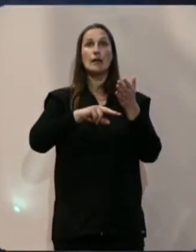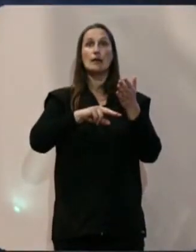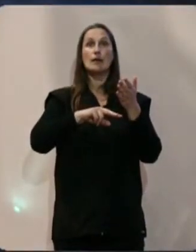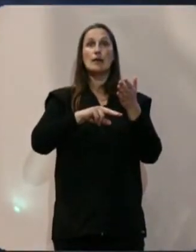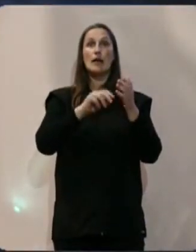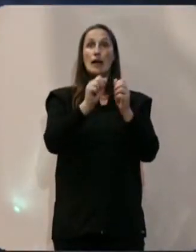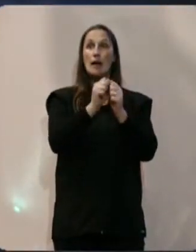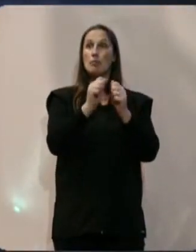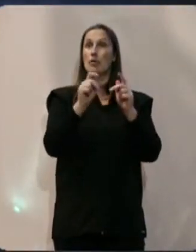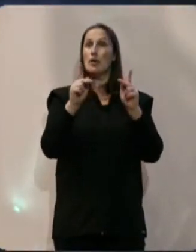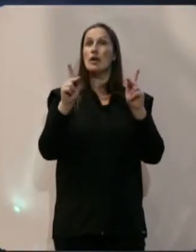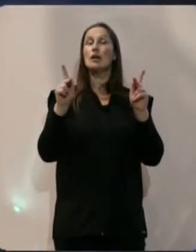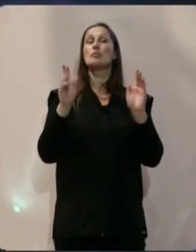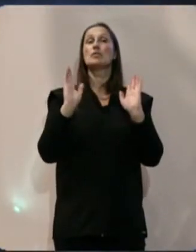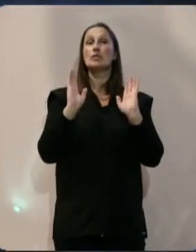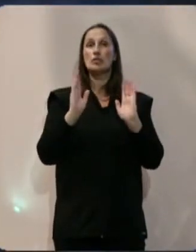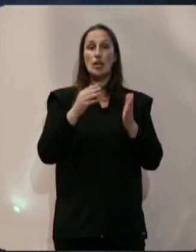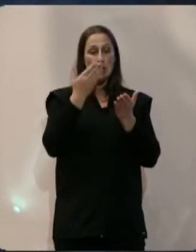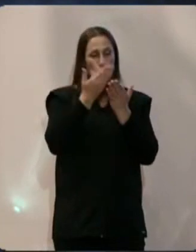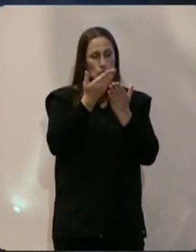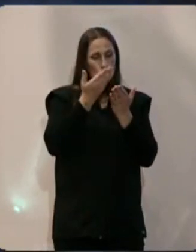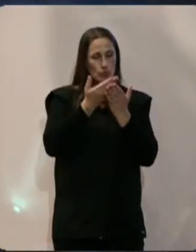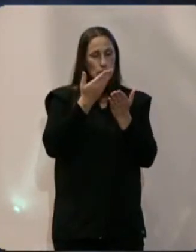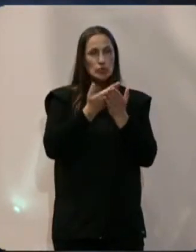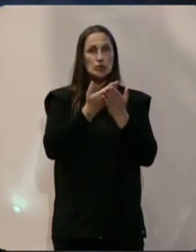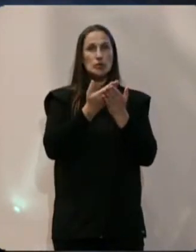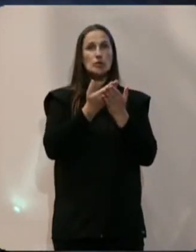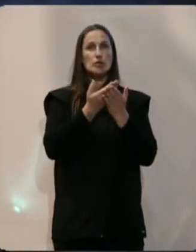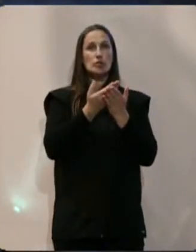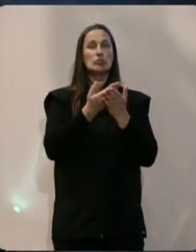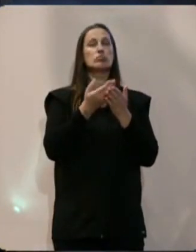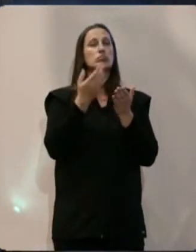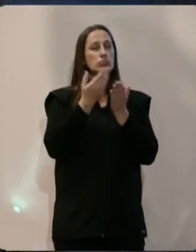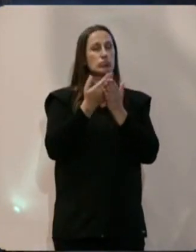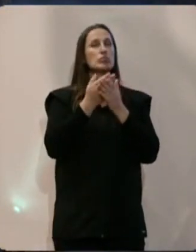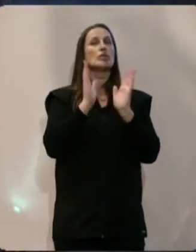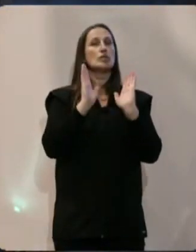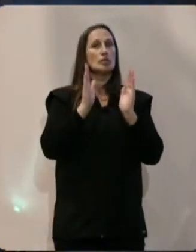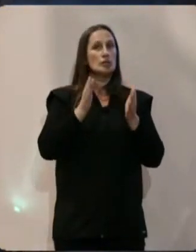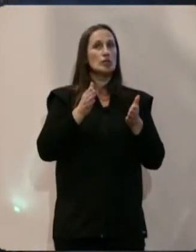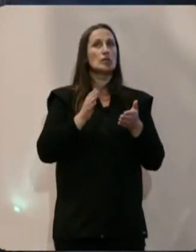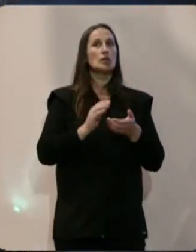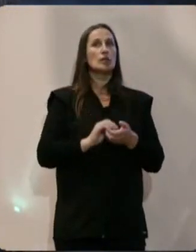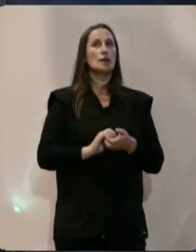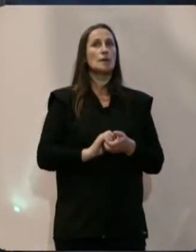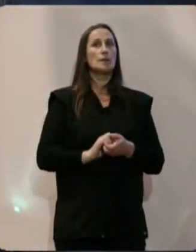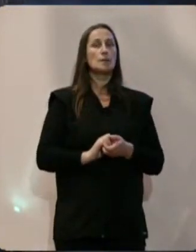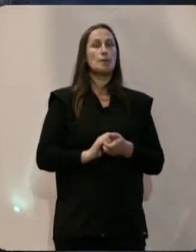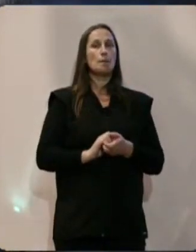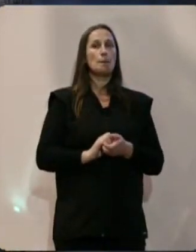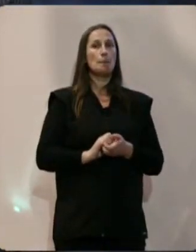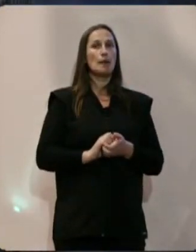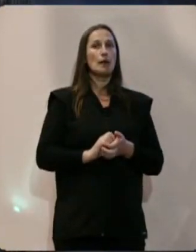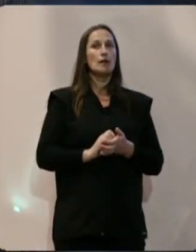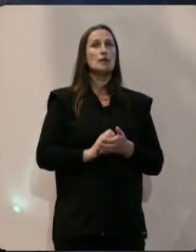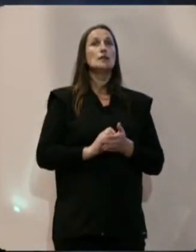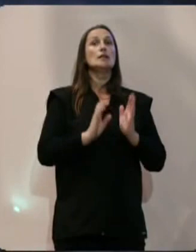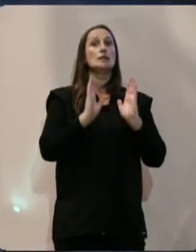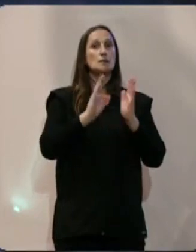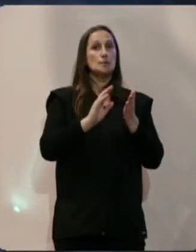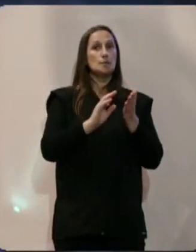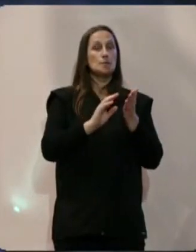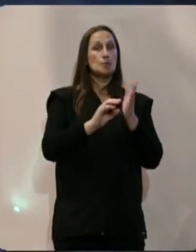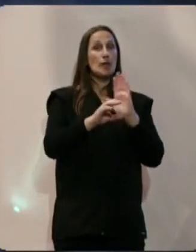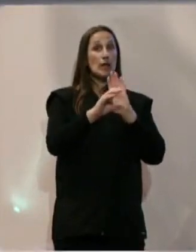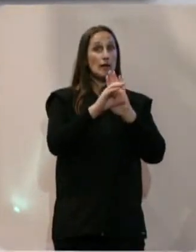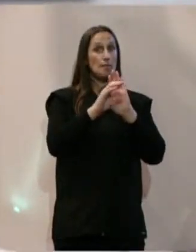inteiro, e agora estou estudando alguns trechos que me chamaram a atenção. E um dos trechos que me chama a atenção